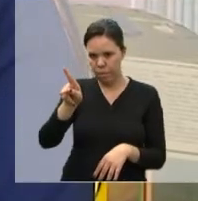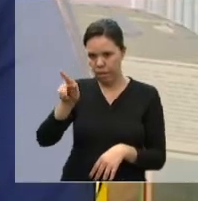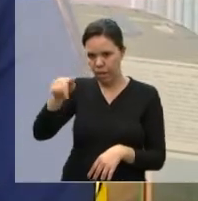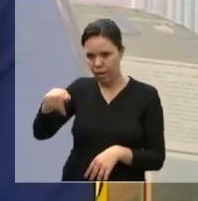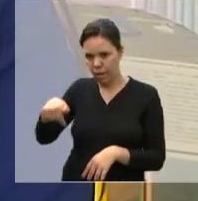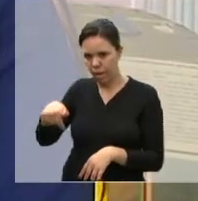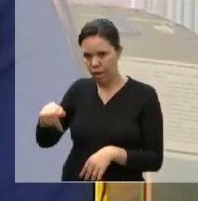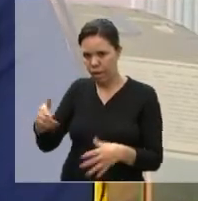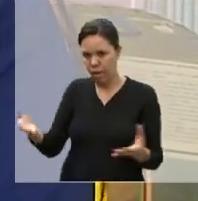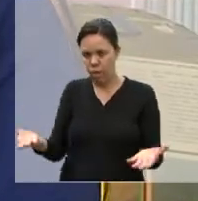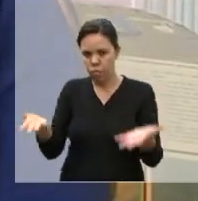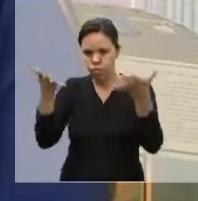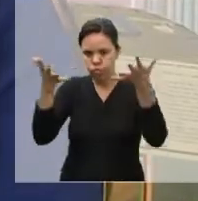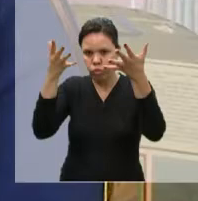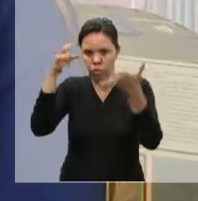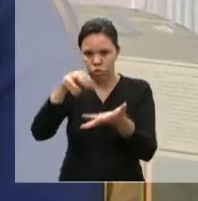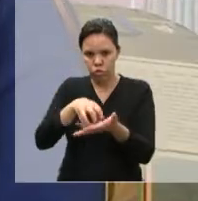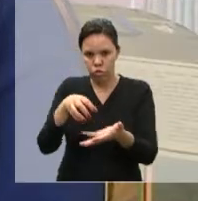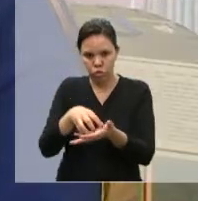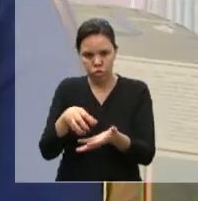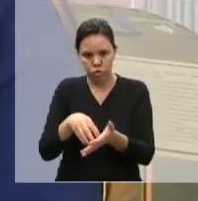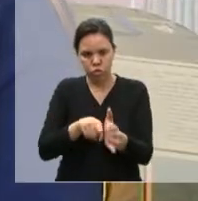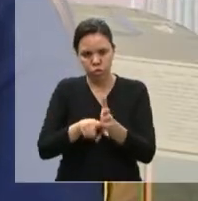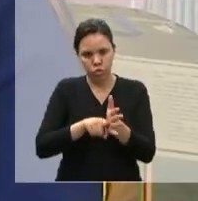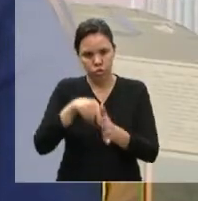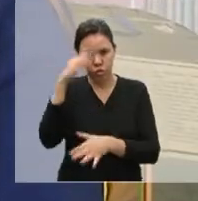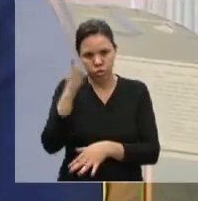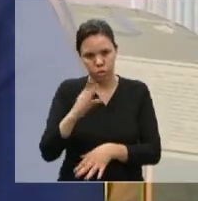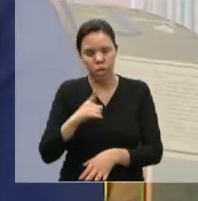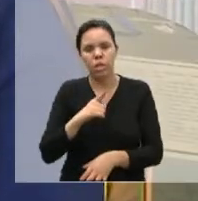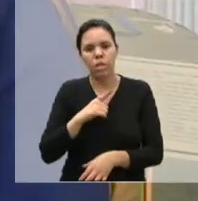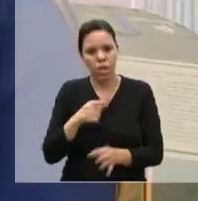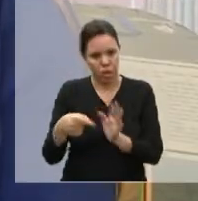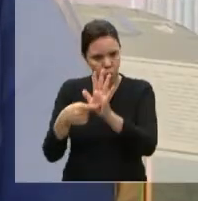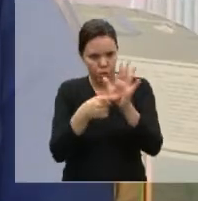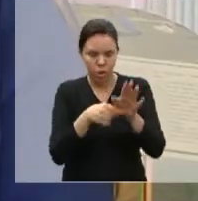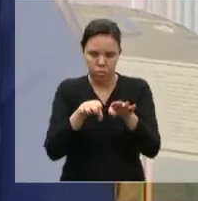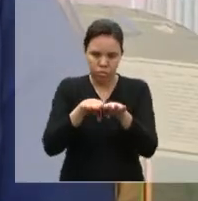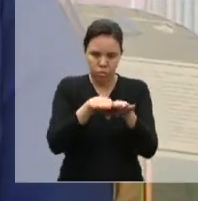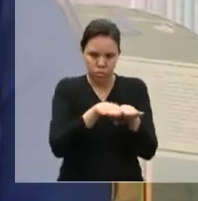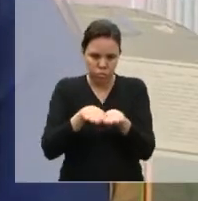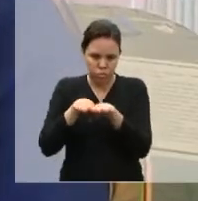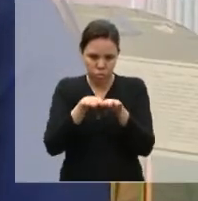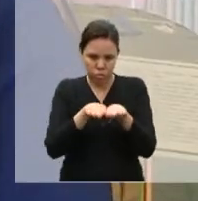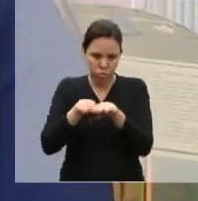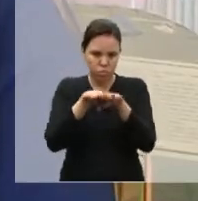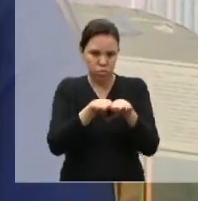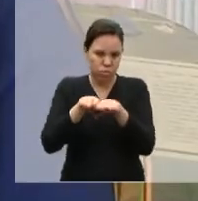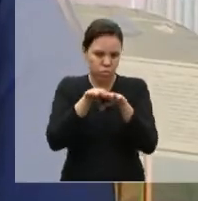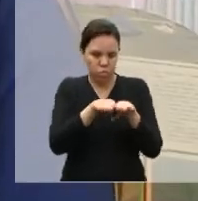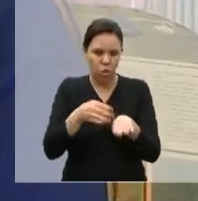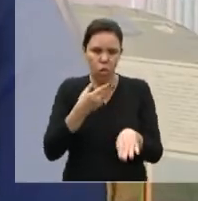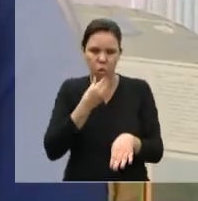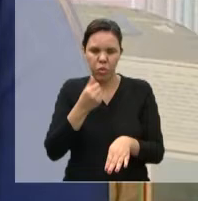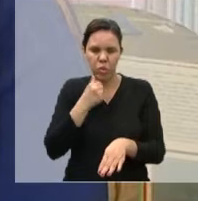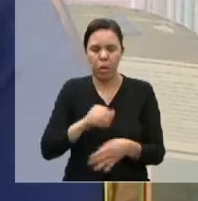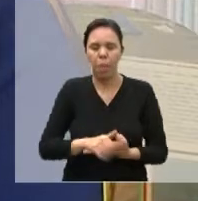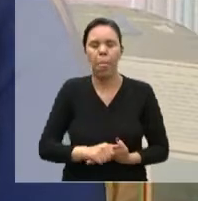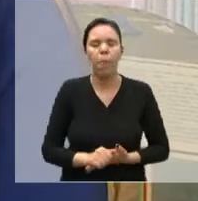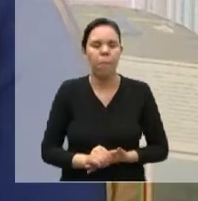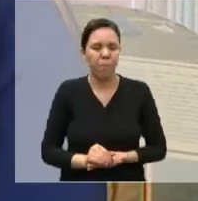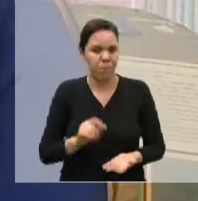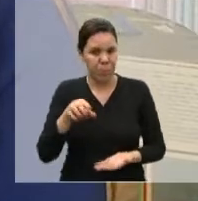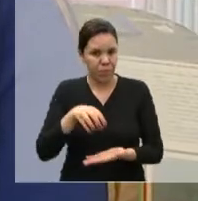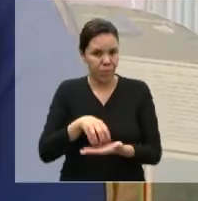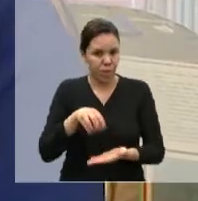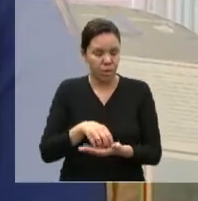brasileira, tem registrado um número equivalente de homens e mulheres, né, nesse órgão científico. No entanto, poucas